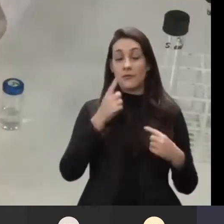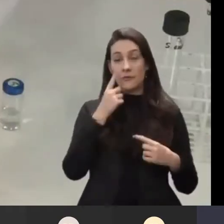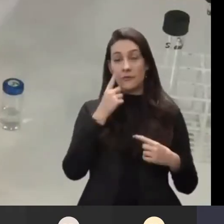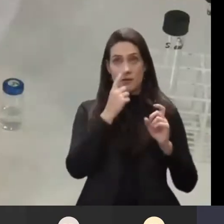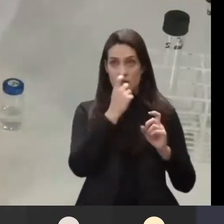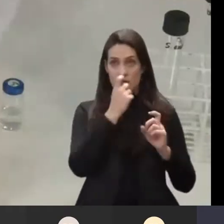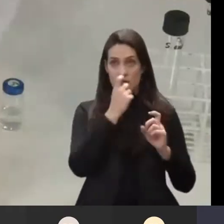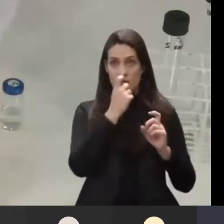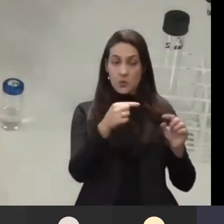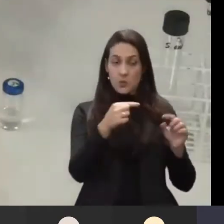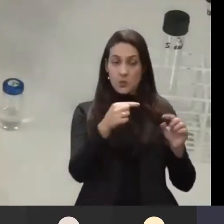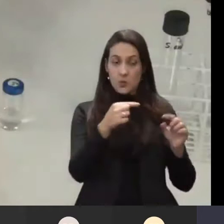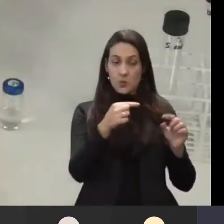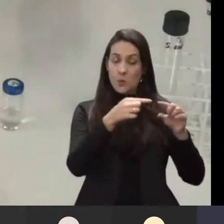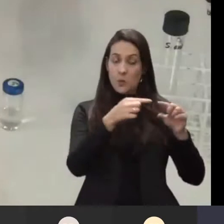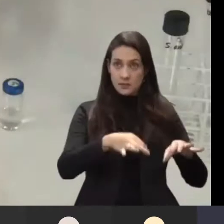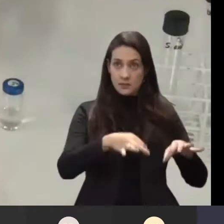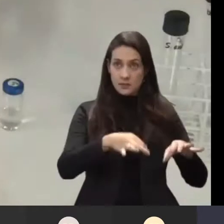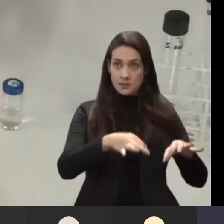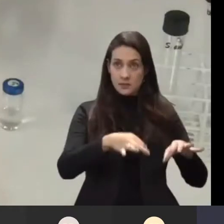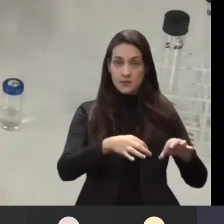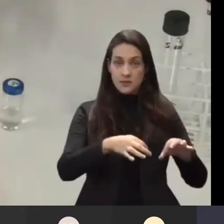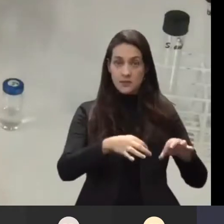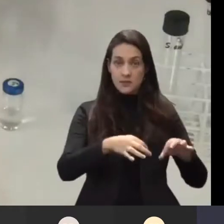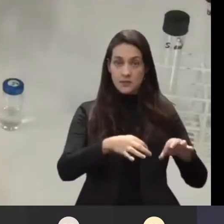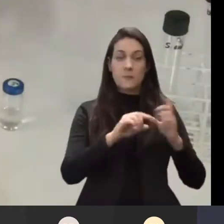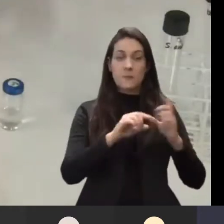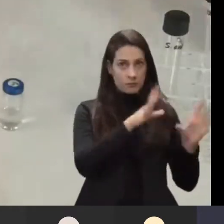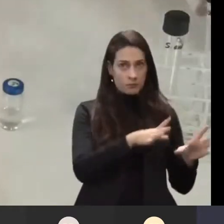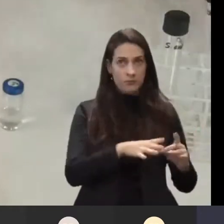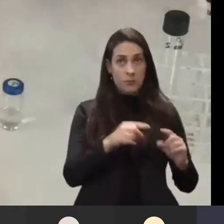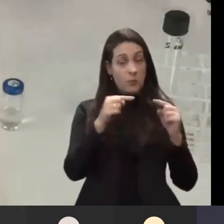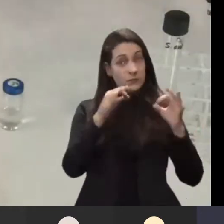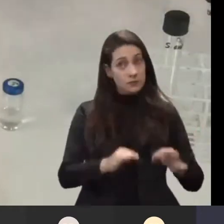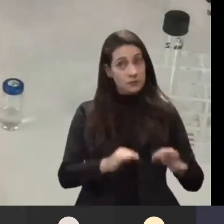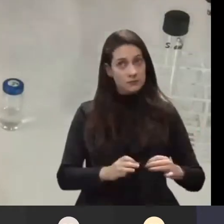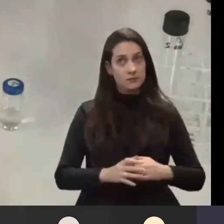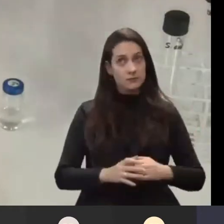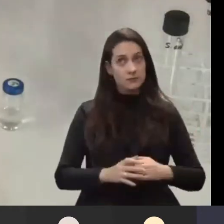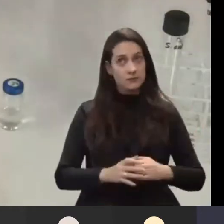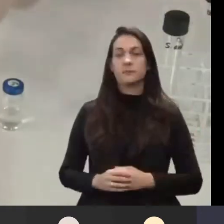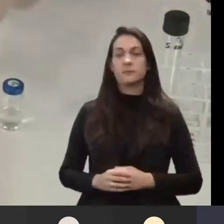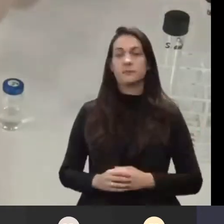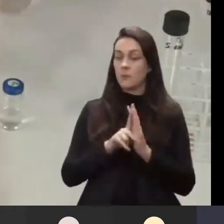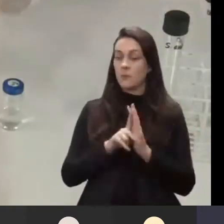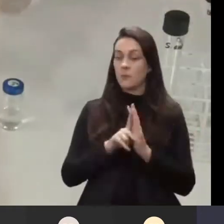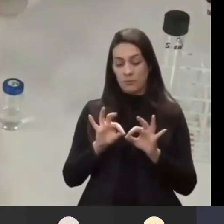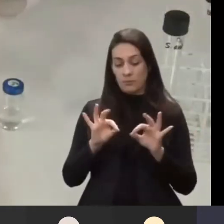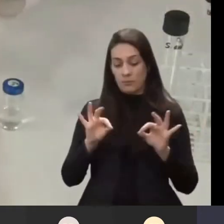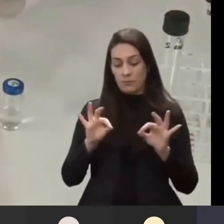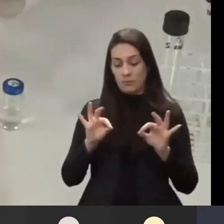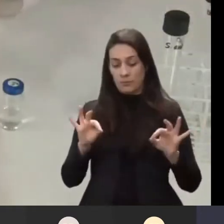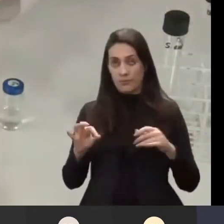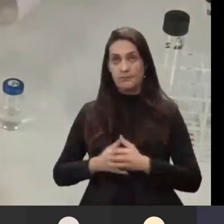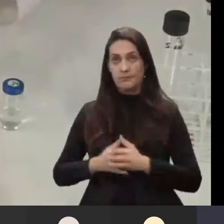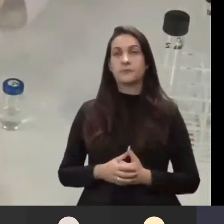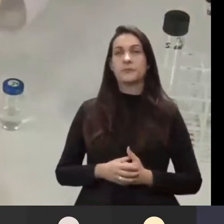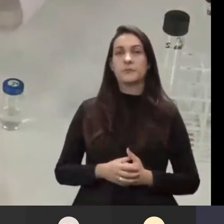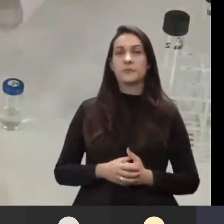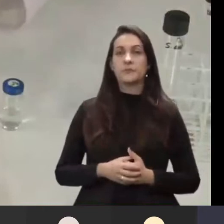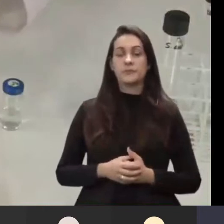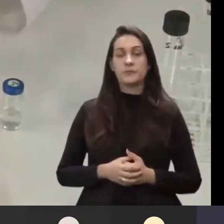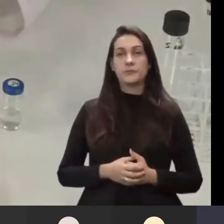swab. Pode ser um descarte com hipoclorito de sódio, algum lugar para você descartar esse swab, tá? Então,